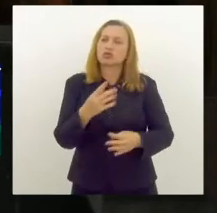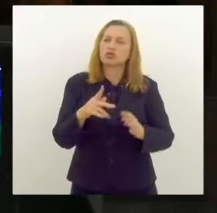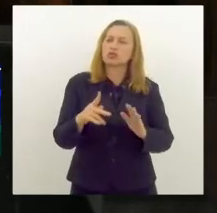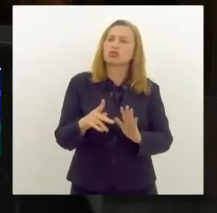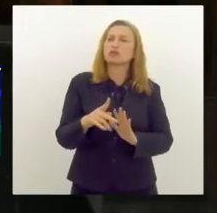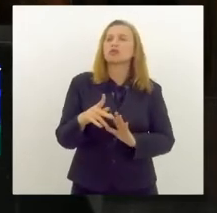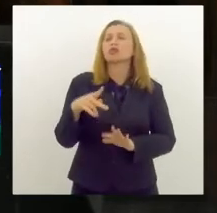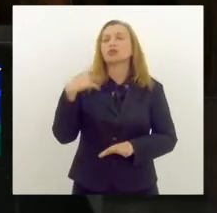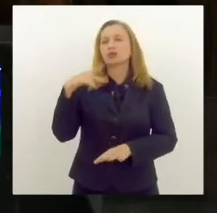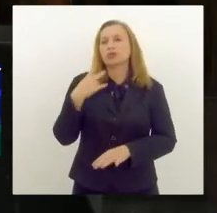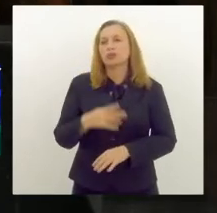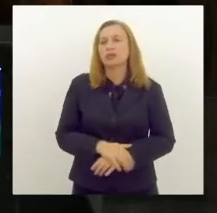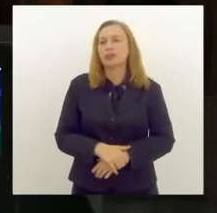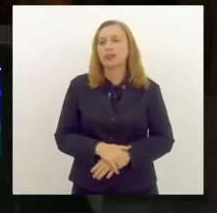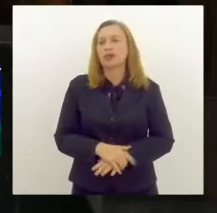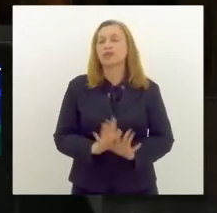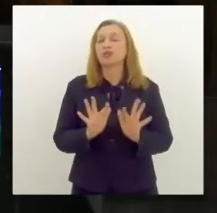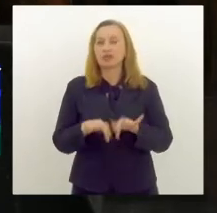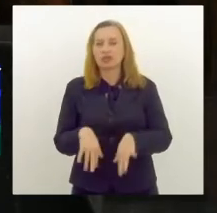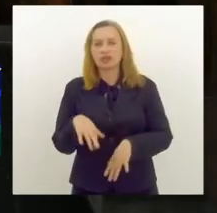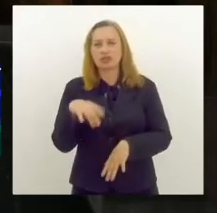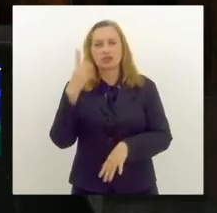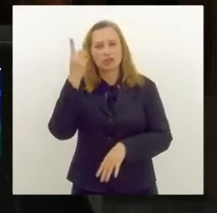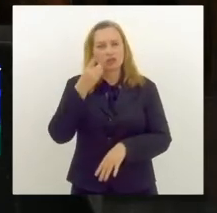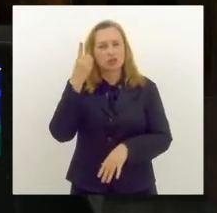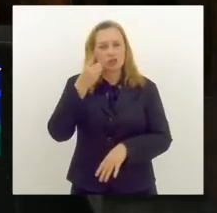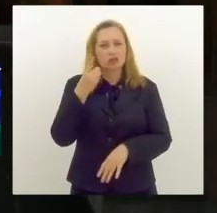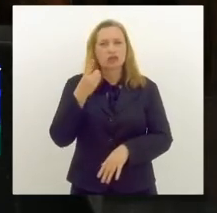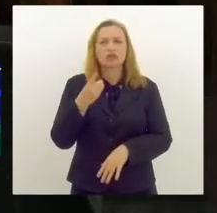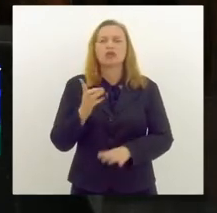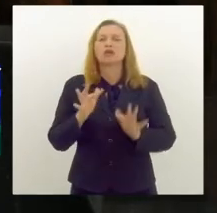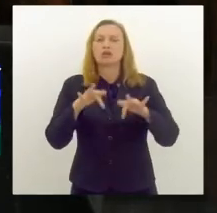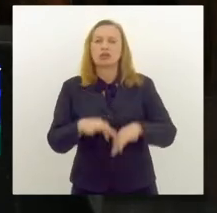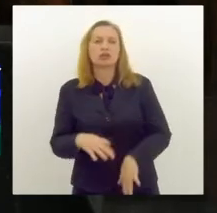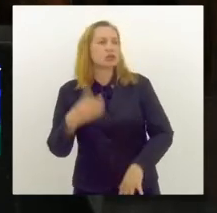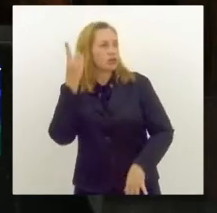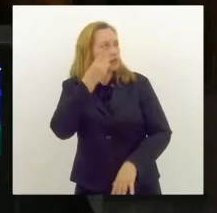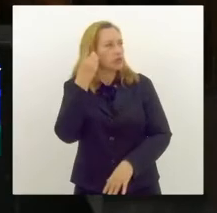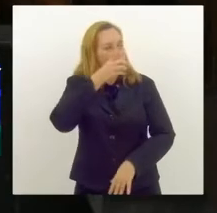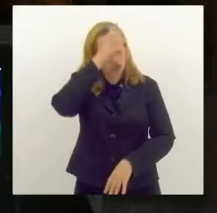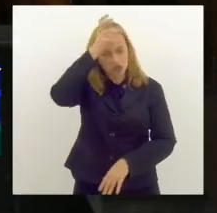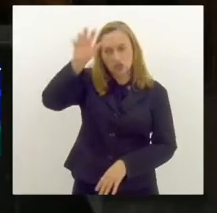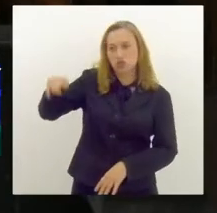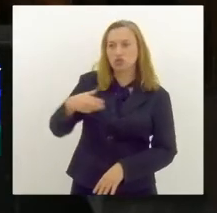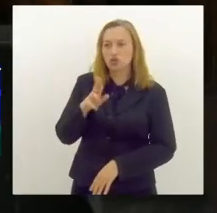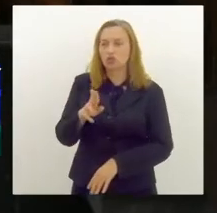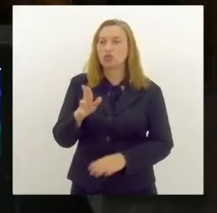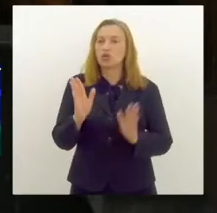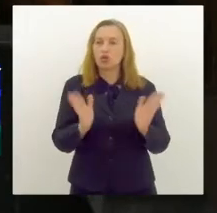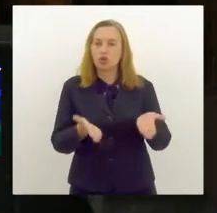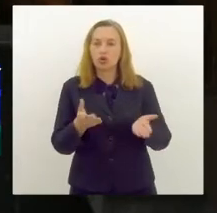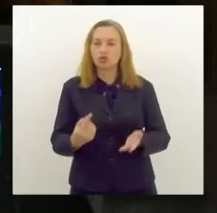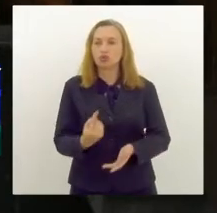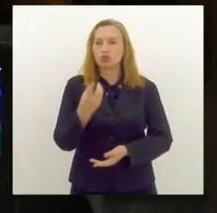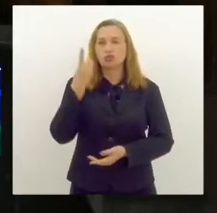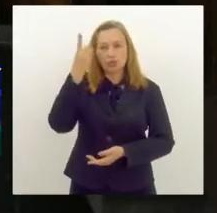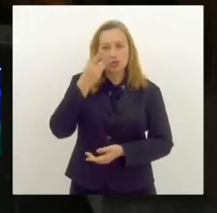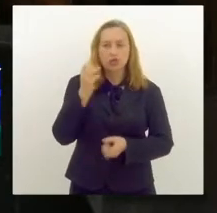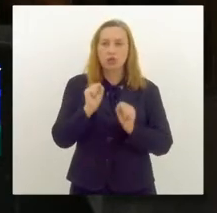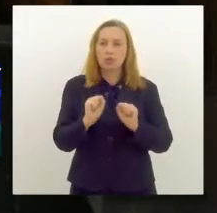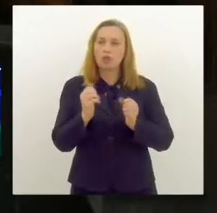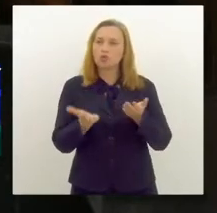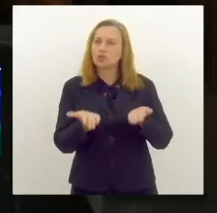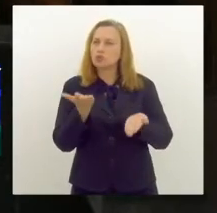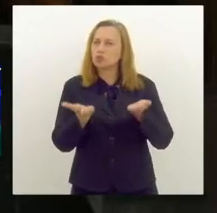atenção psicossocial. Para concluir, então, deputado... eu concluo, deputada Tia Ju, destacando, se existe algum deputado que hoje pode fazer um